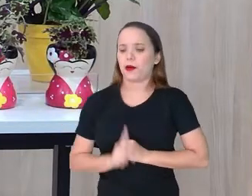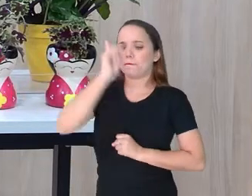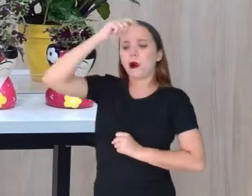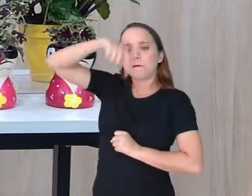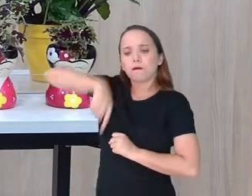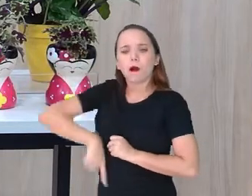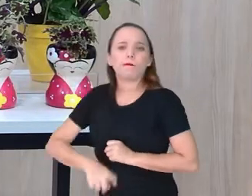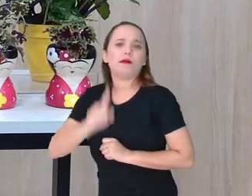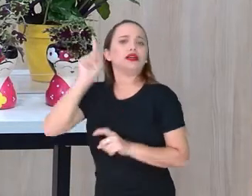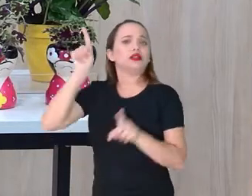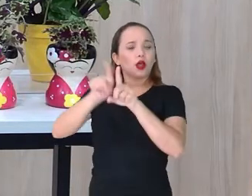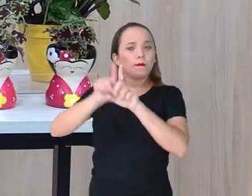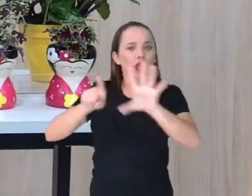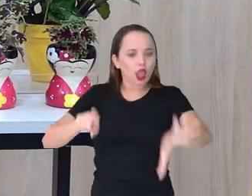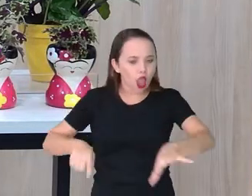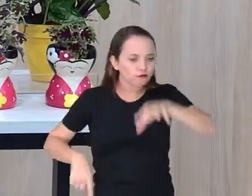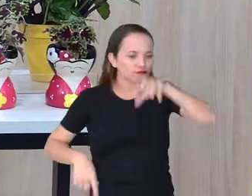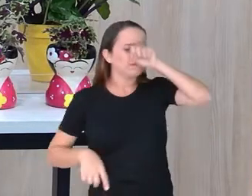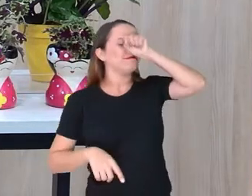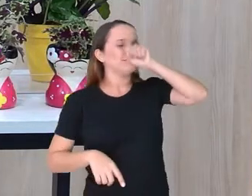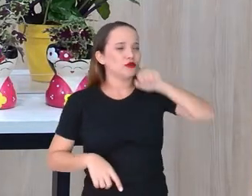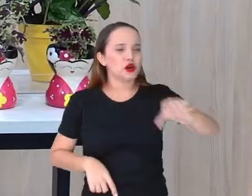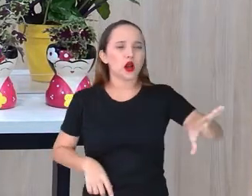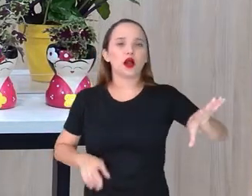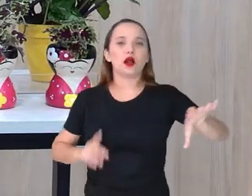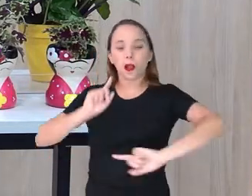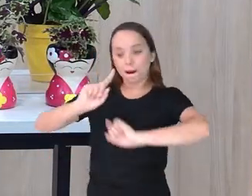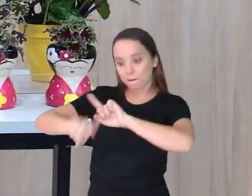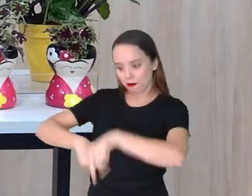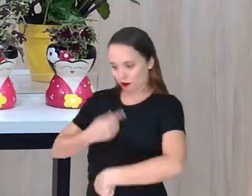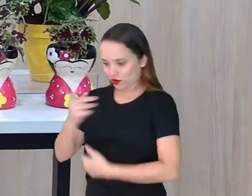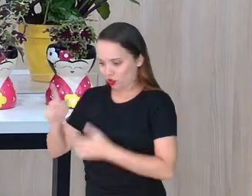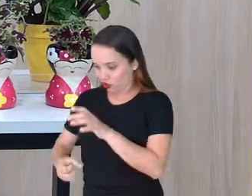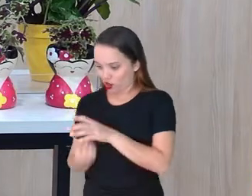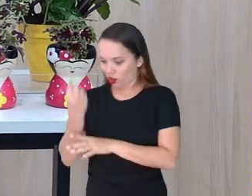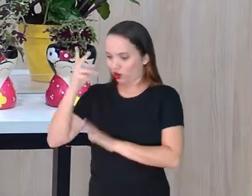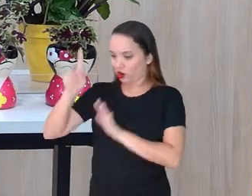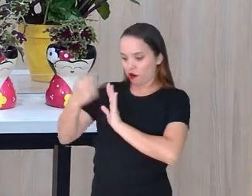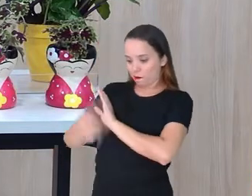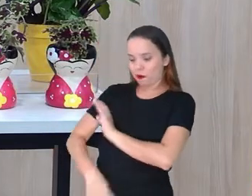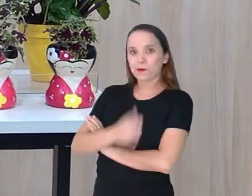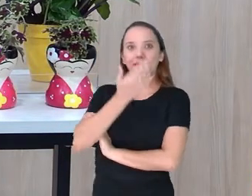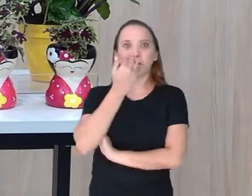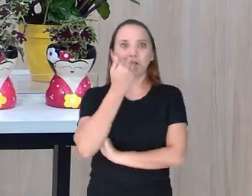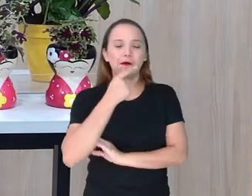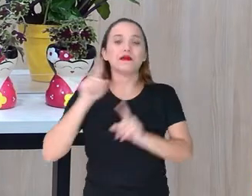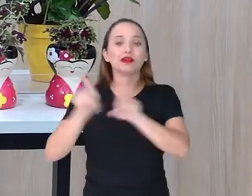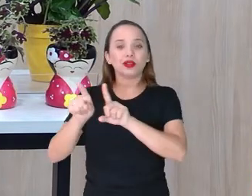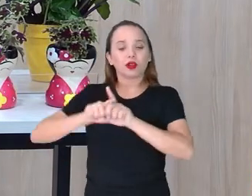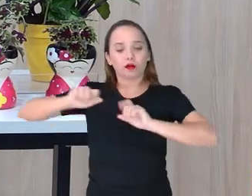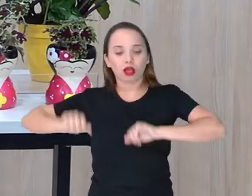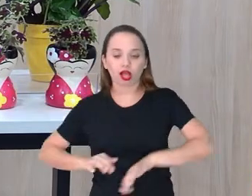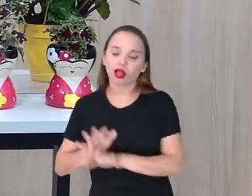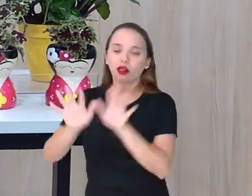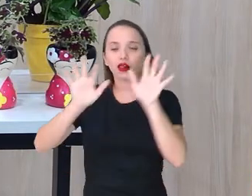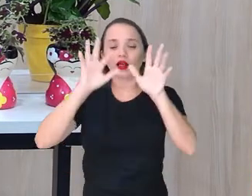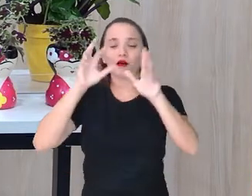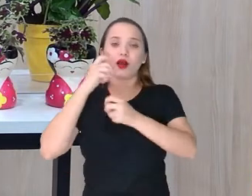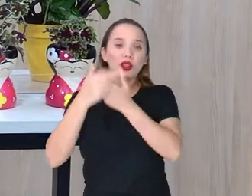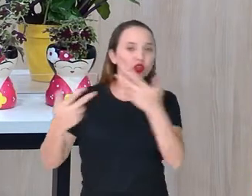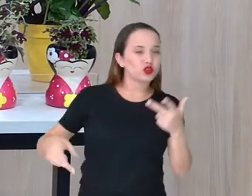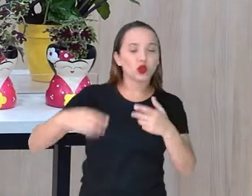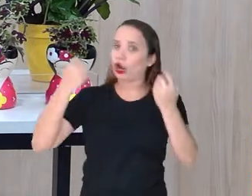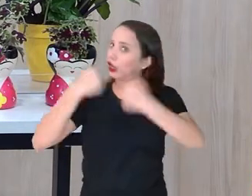solar, transformando em açúcares e oxigênio liberado para o meio ambiente, aquilo que ela não está